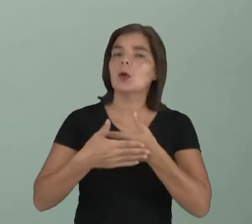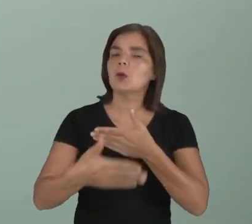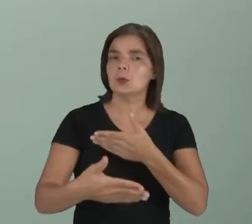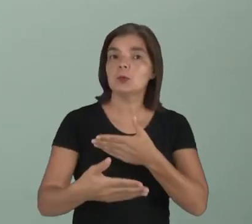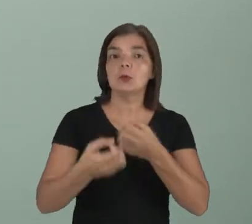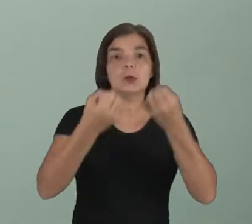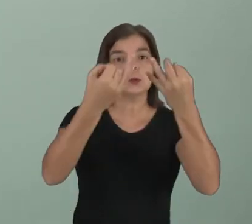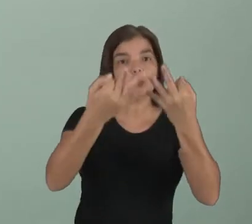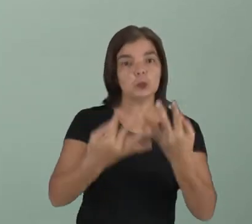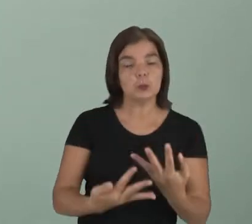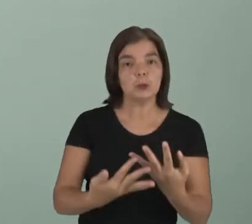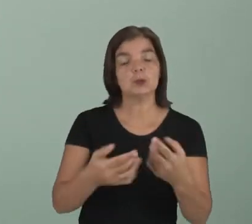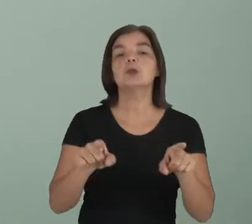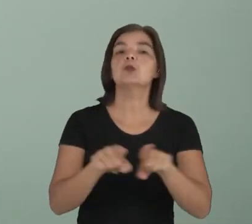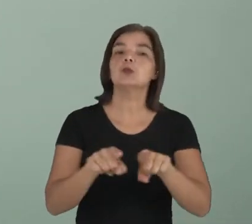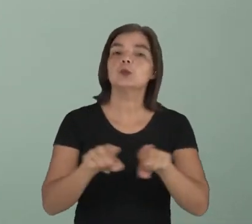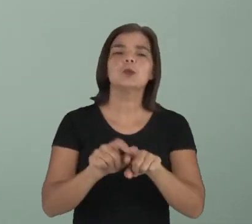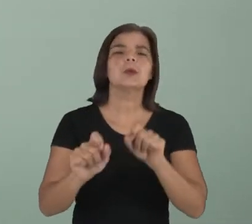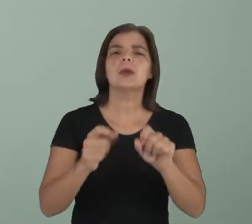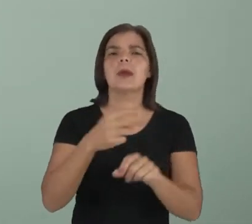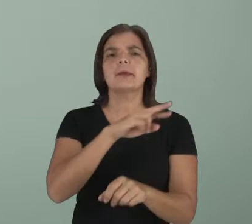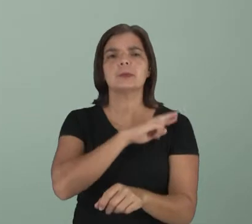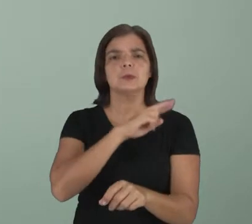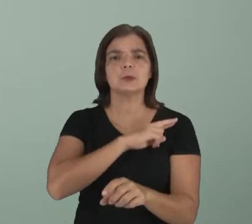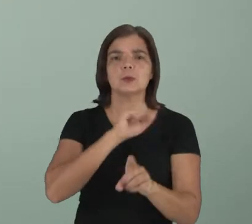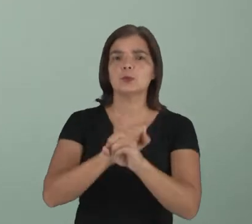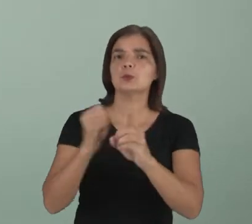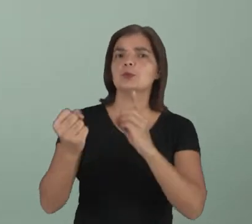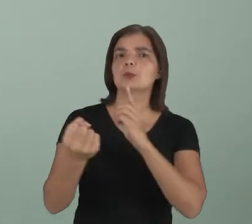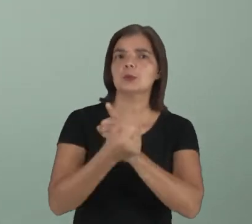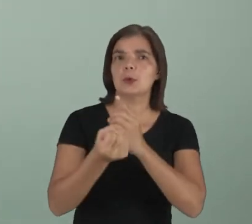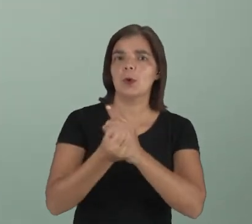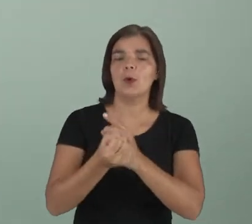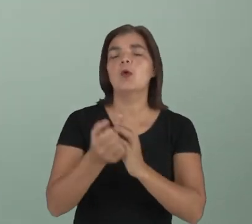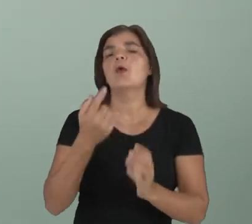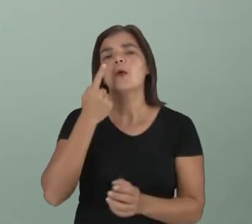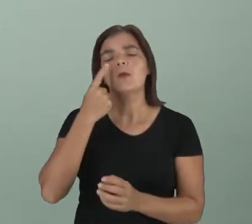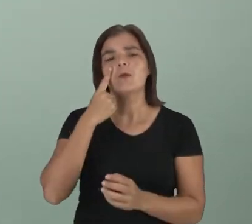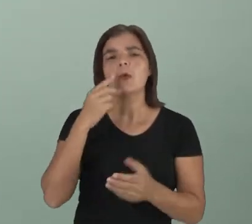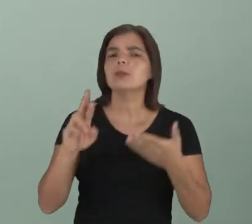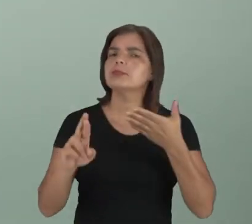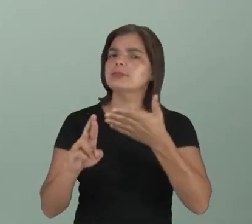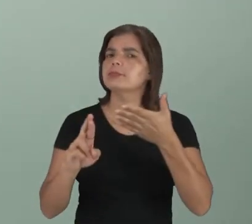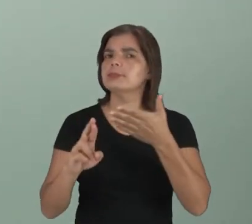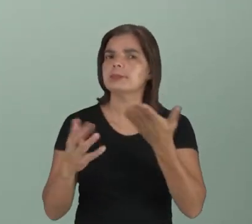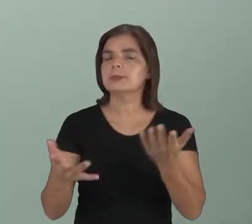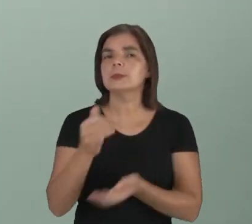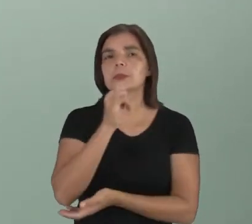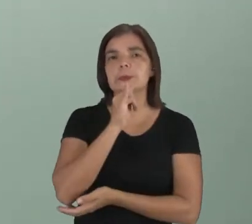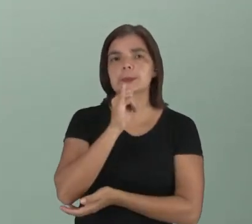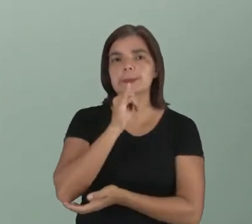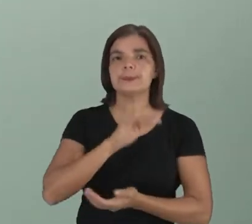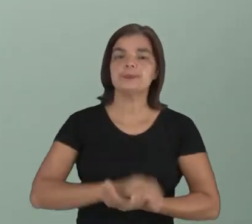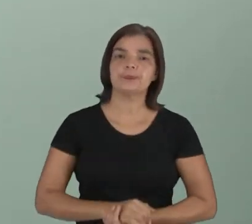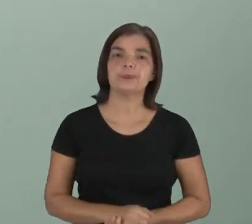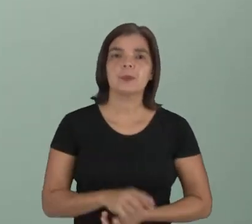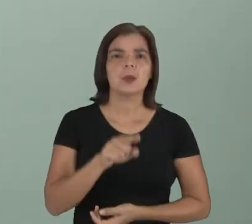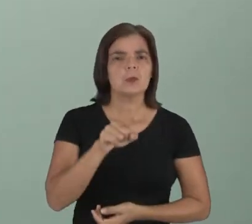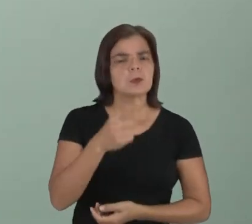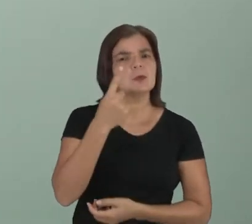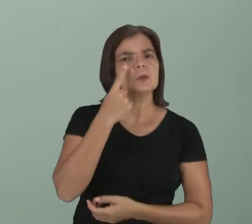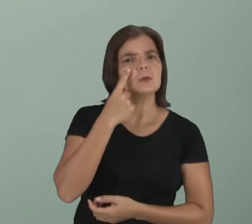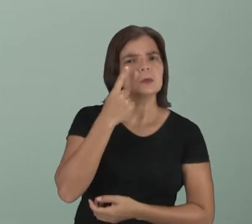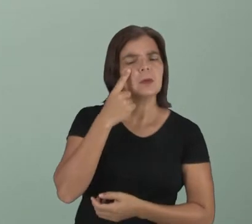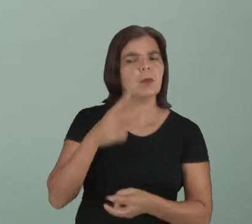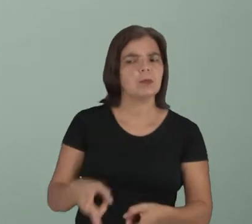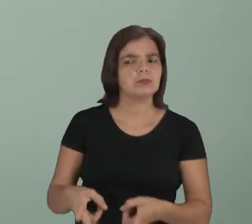o conceito de função social. Mas antes, vamos fazer algumas inferências? Por exemplo, vocês já pararam